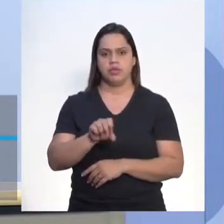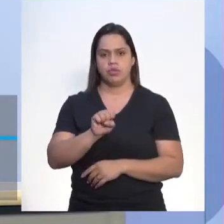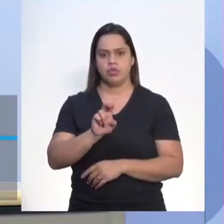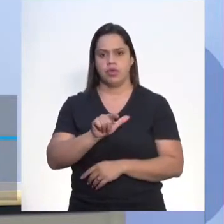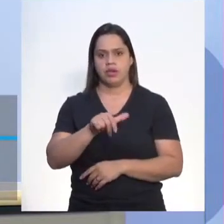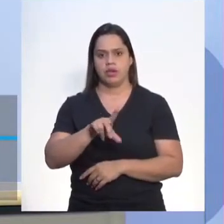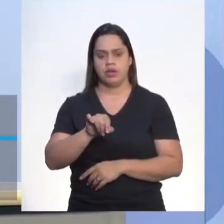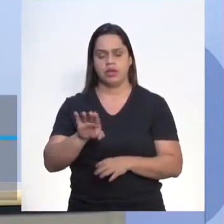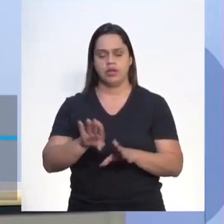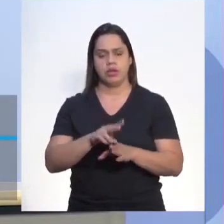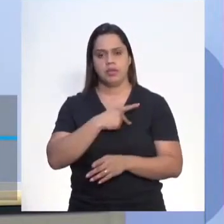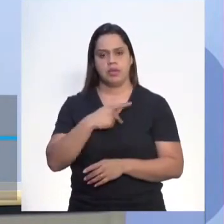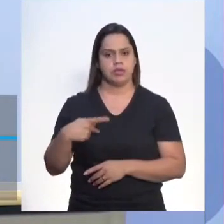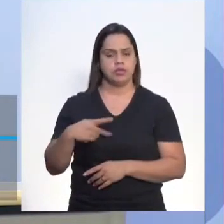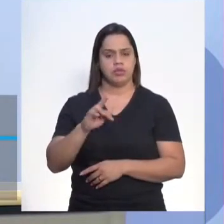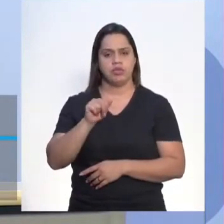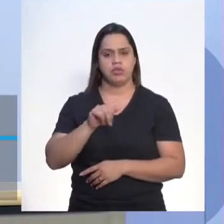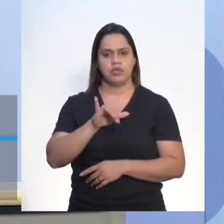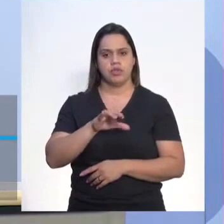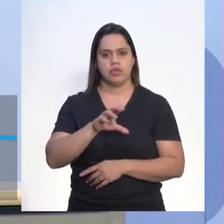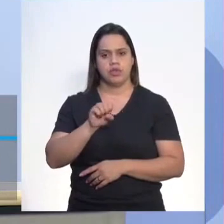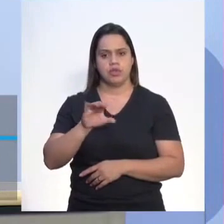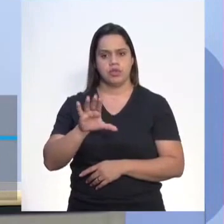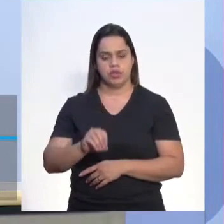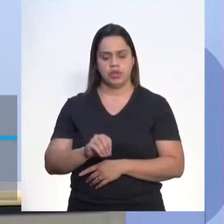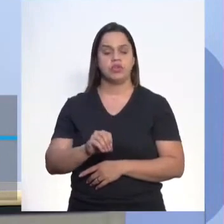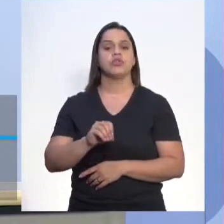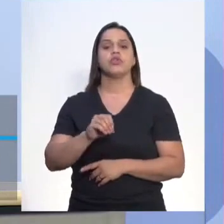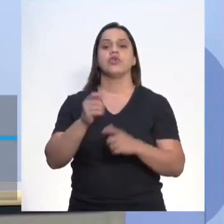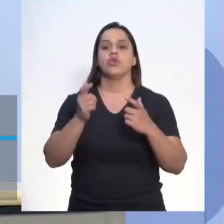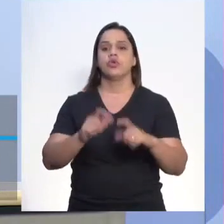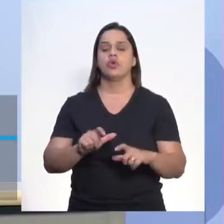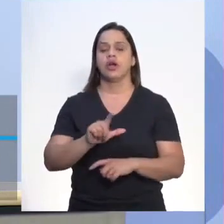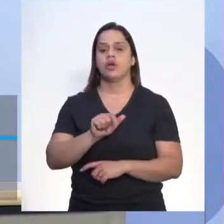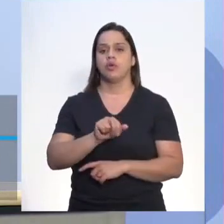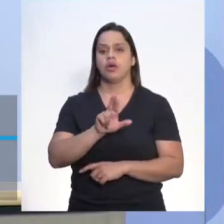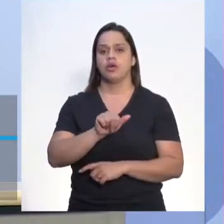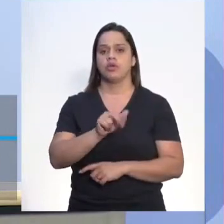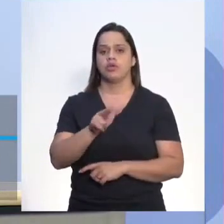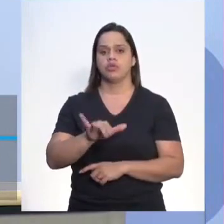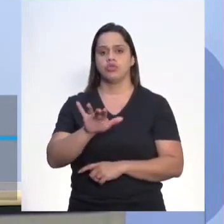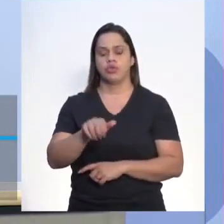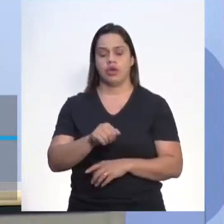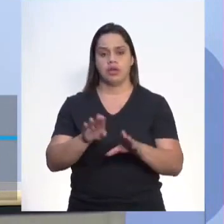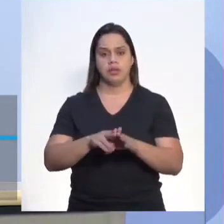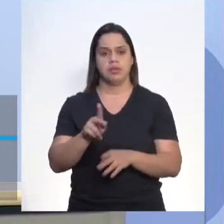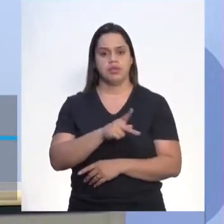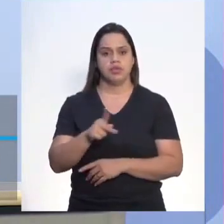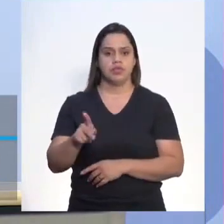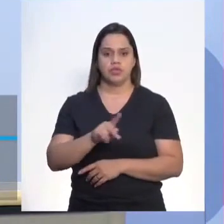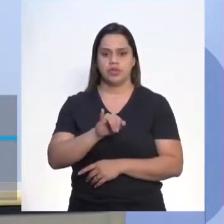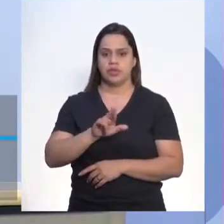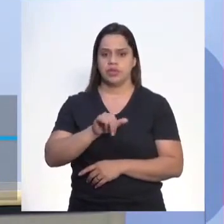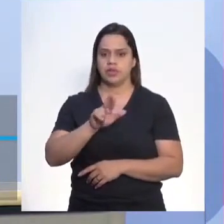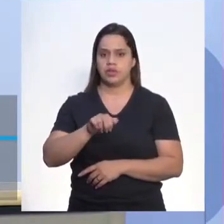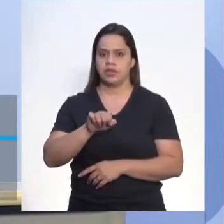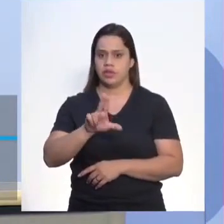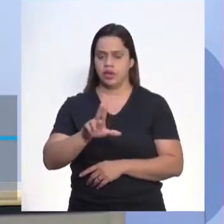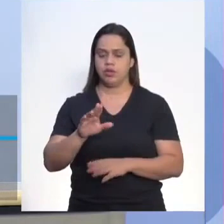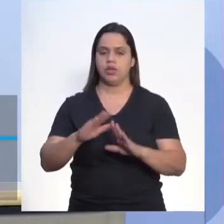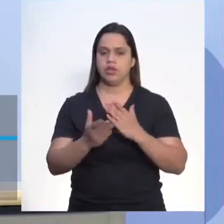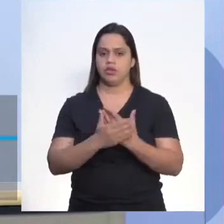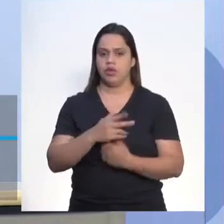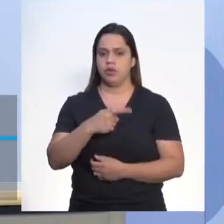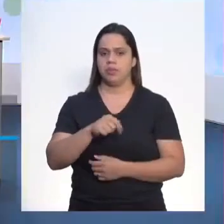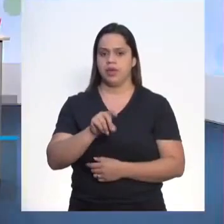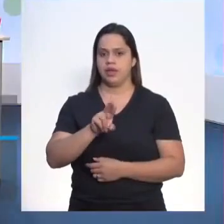escola Pastor Francisco Paiva, de Figueiredo, de Guarujá, e o professor Irineu, da escola Padre Manuel da Nóbrega, aqui de São Paulo. Hoje eu